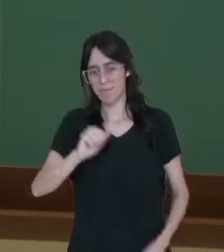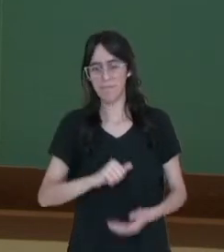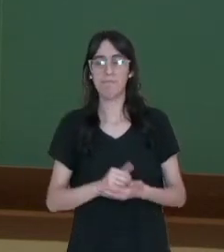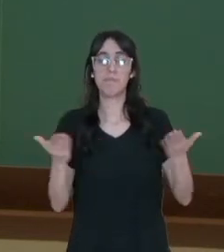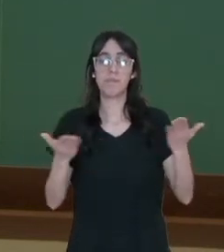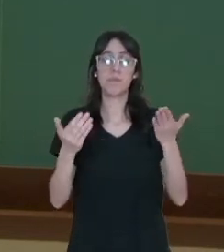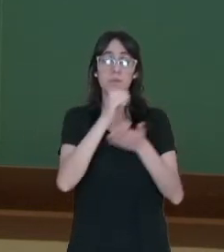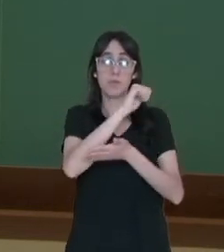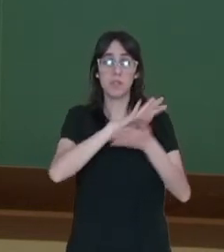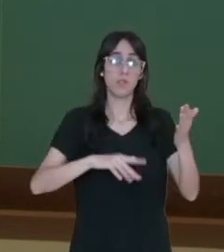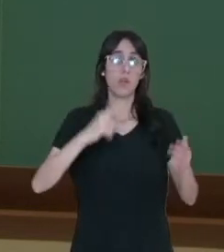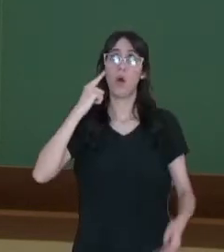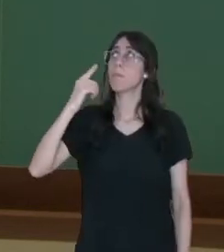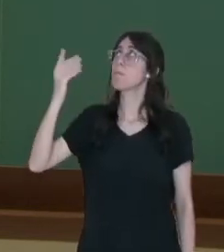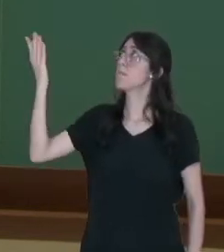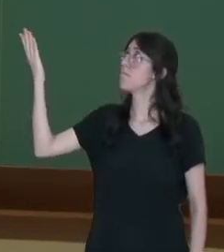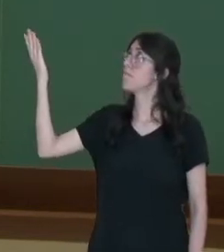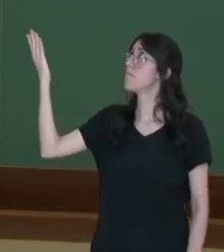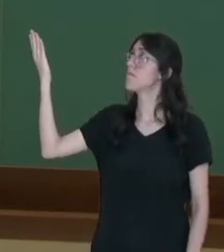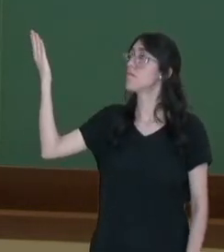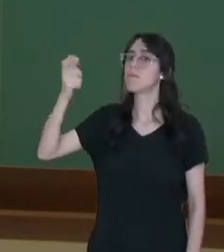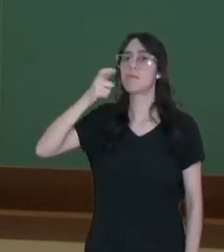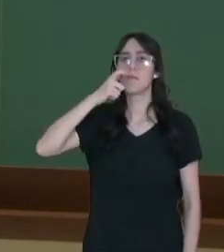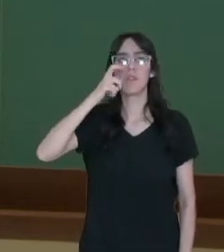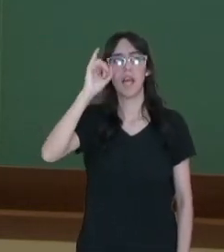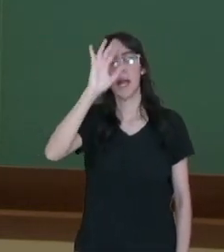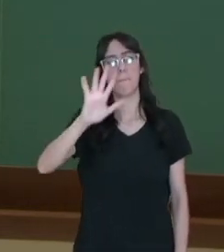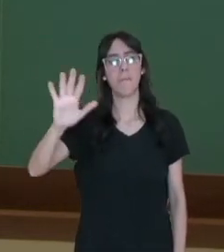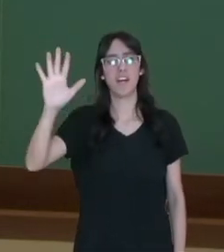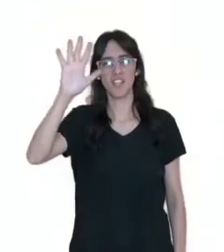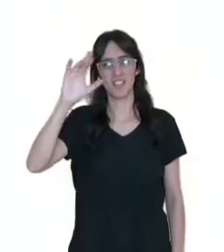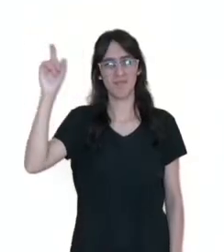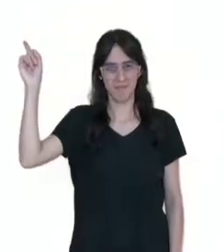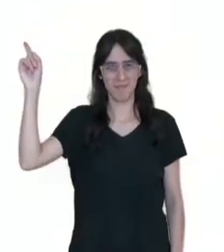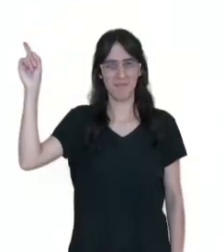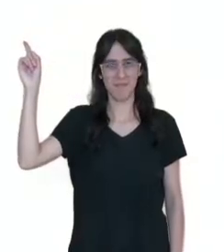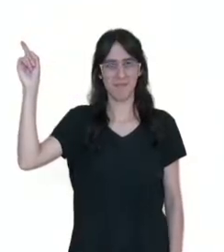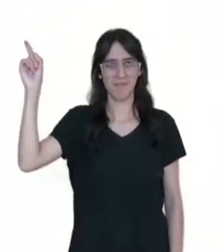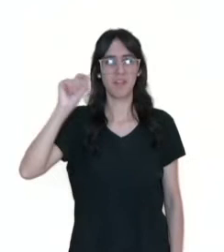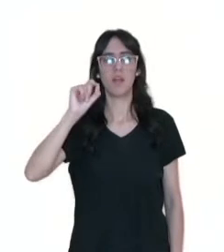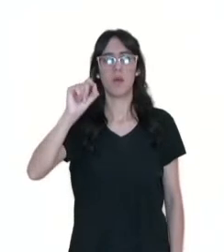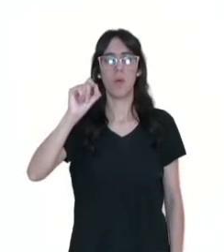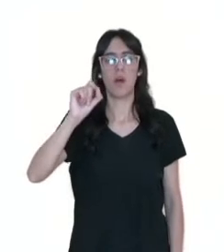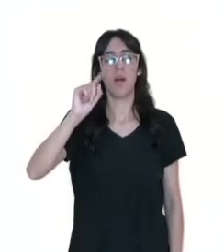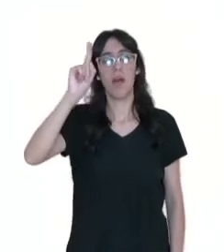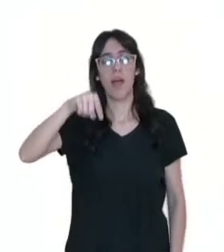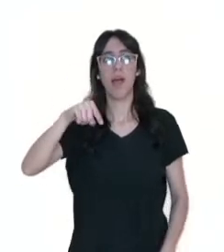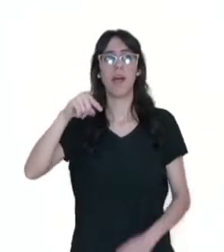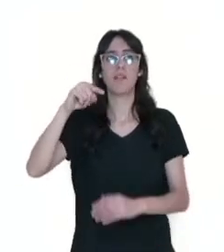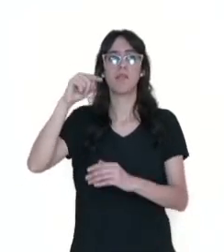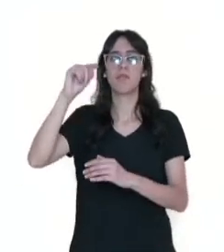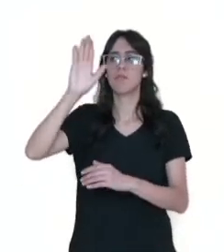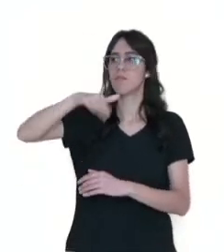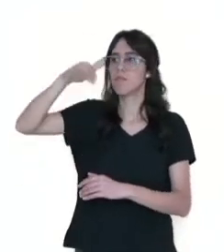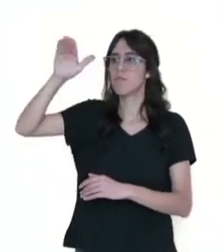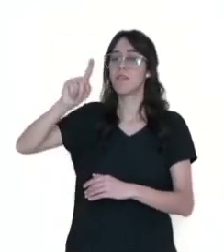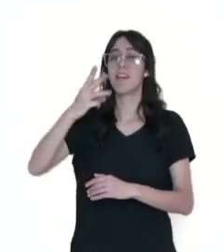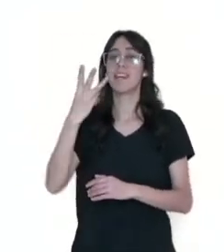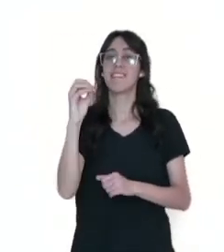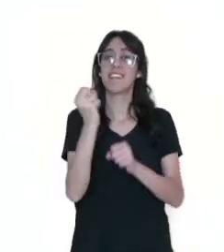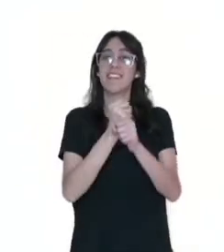para a gente aqui agora. Observe essa imagem que está aqui na sua tela. É um mural comemorativo dos 30 anos do